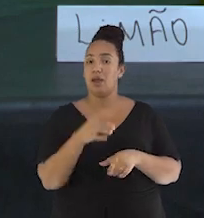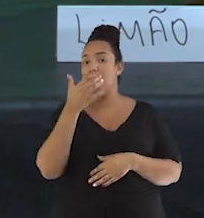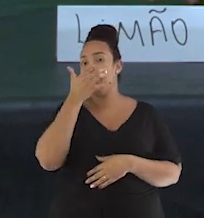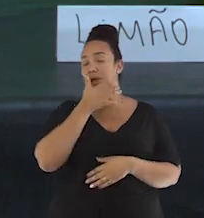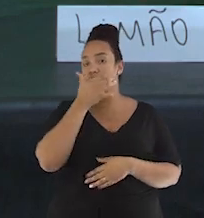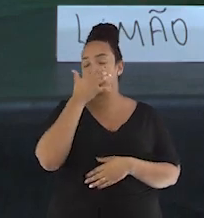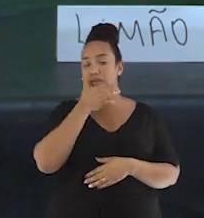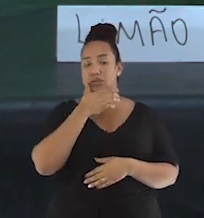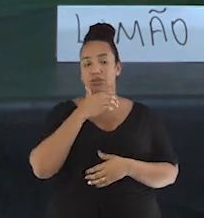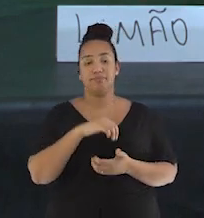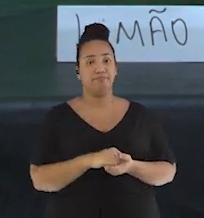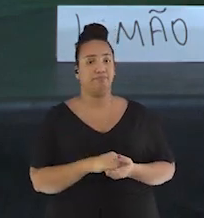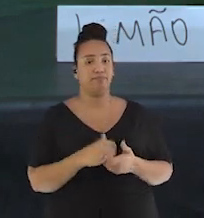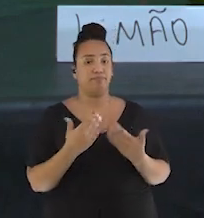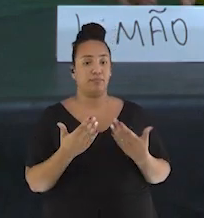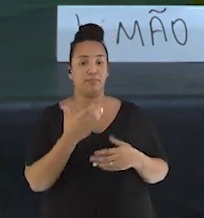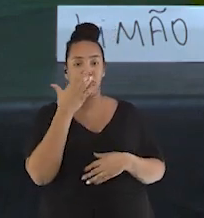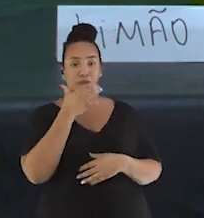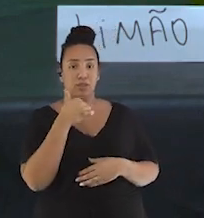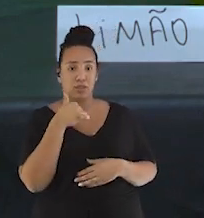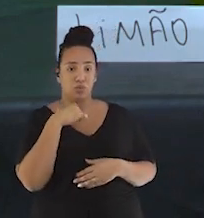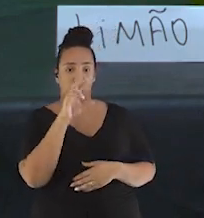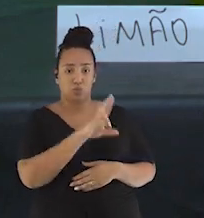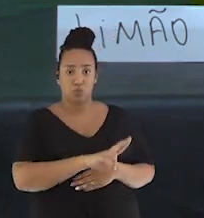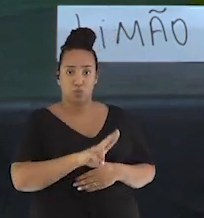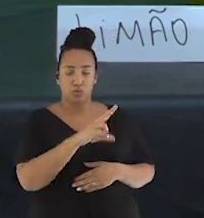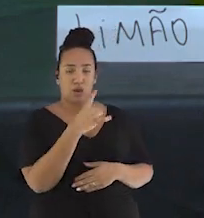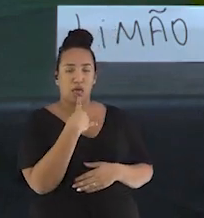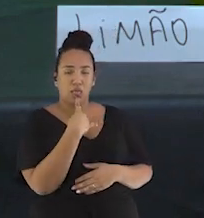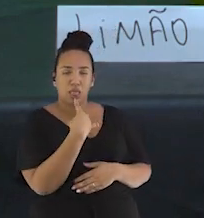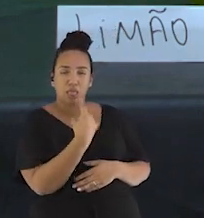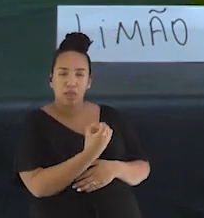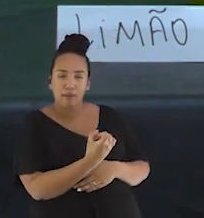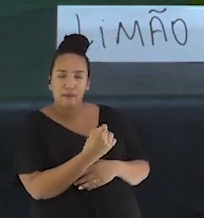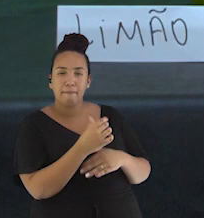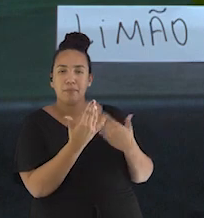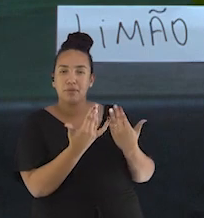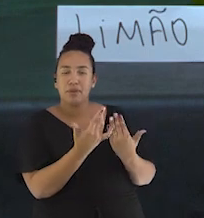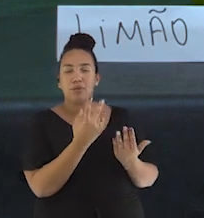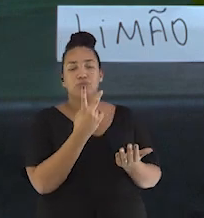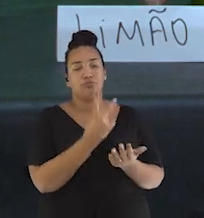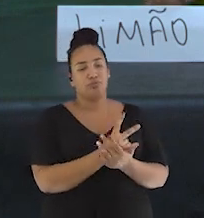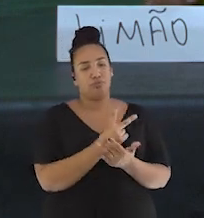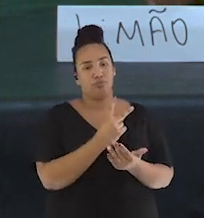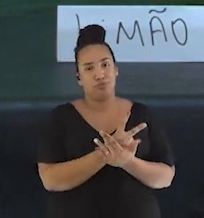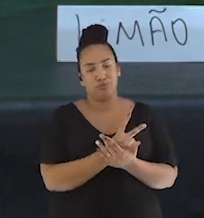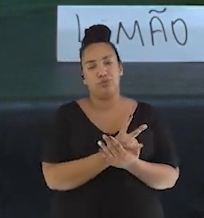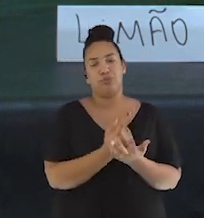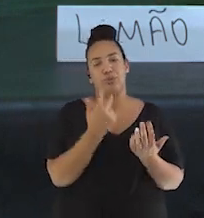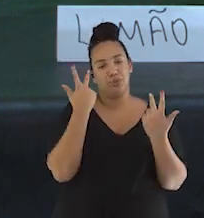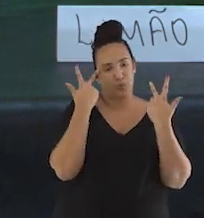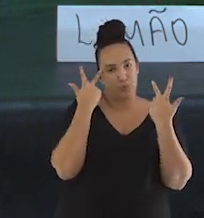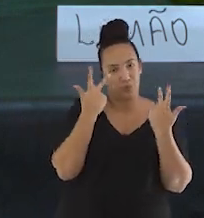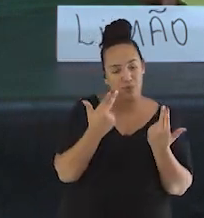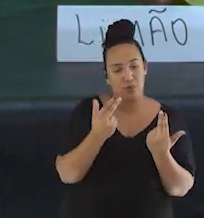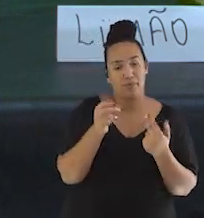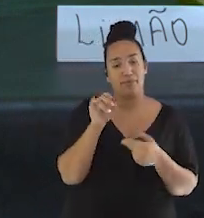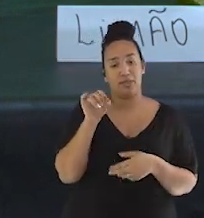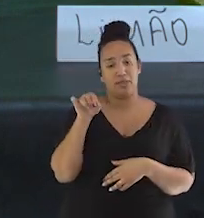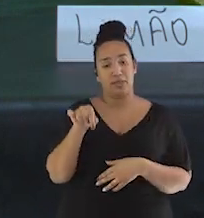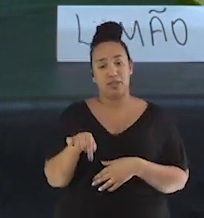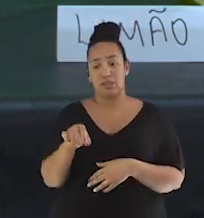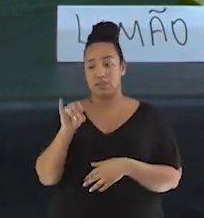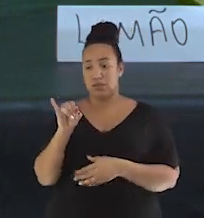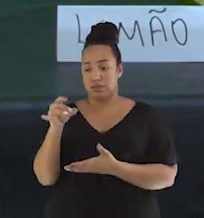A maçã que eu utilizei o suco de limão vai ficar dessa cor. A que eu não utilizei, e mesmo se eu jogasse,